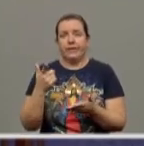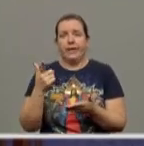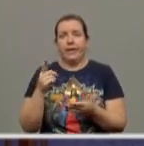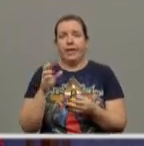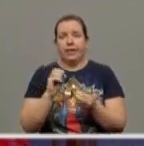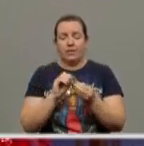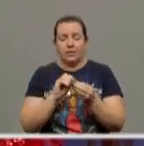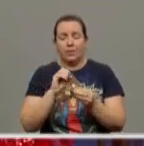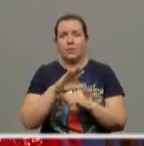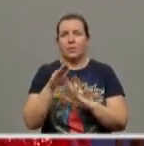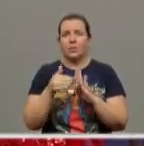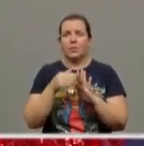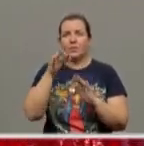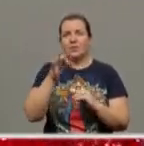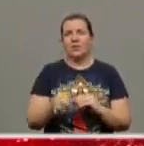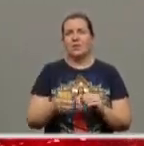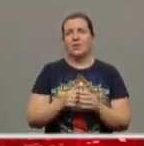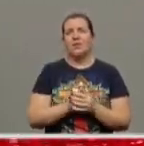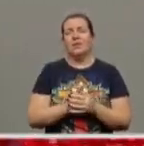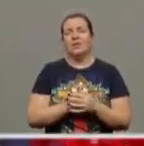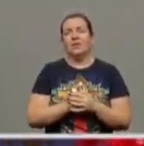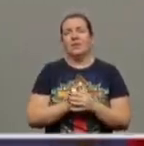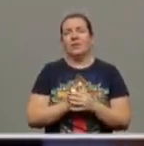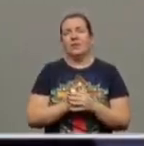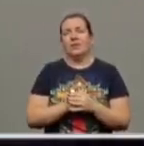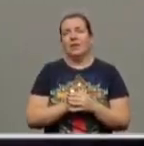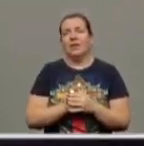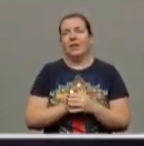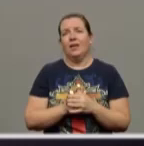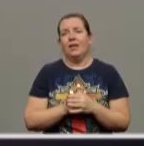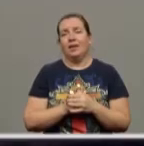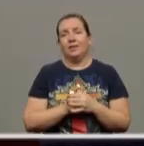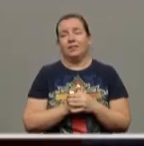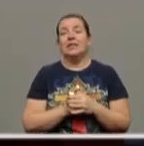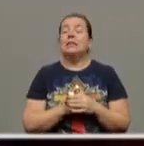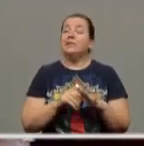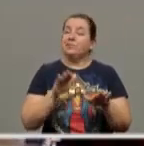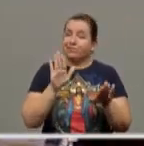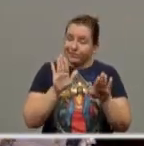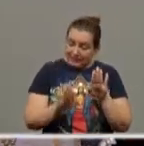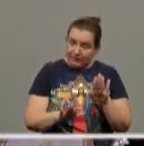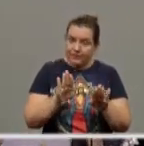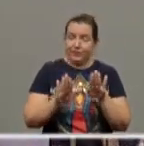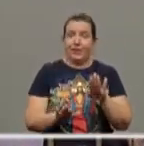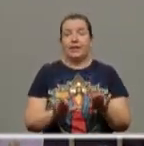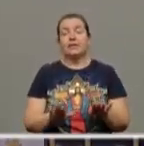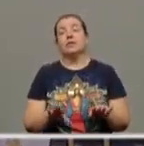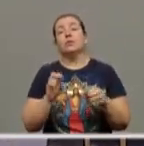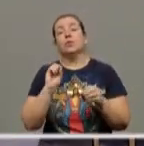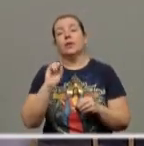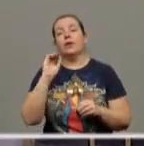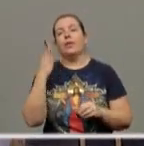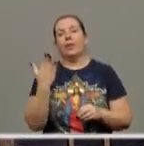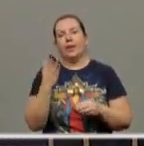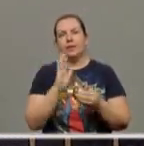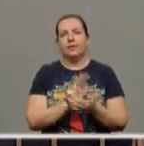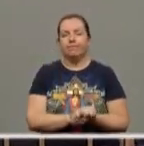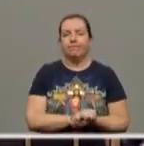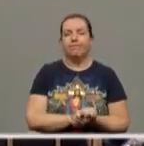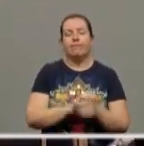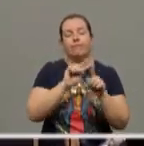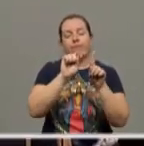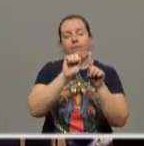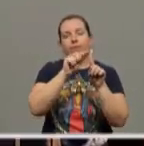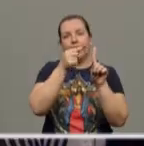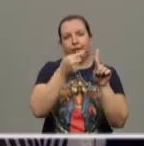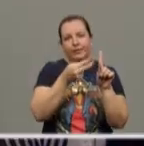E aí, infelizmente, vem uma situação que é, a maioria das vezes, da gravidez indesejada. Vocês já ouviram